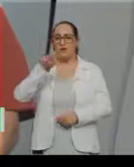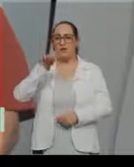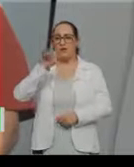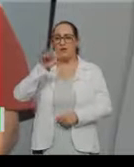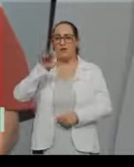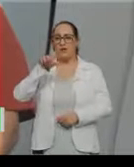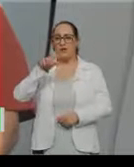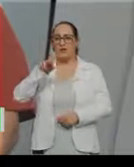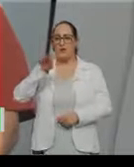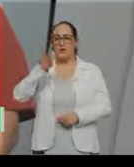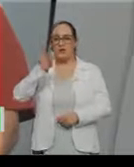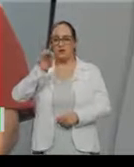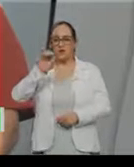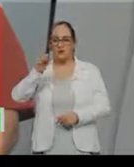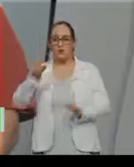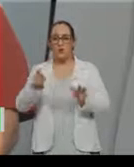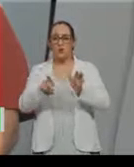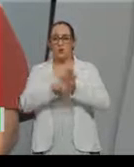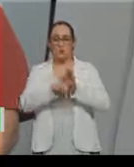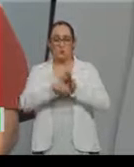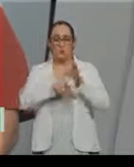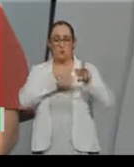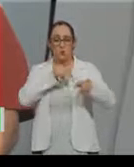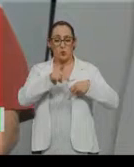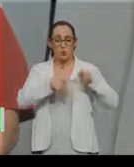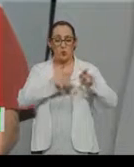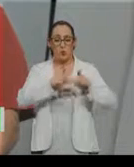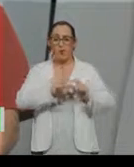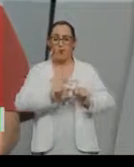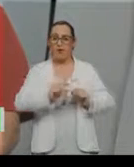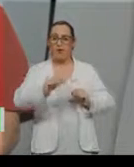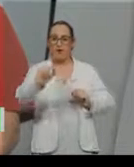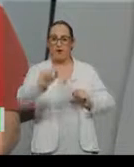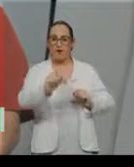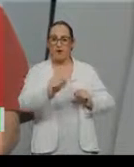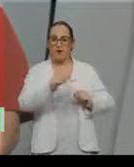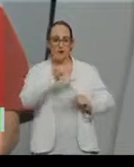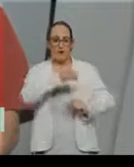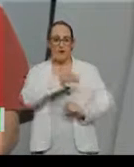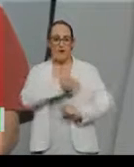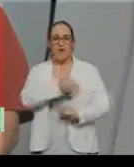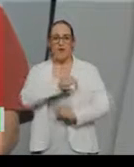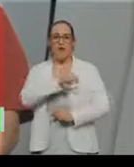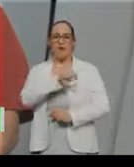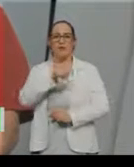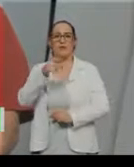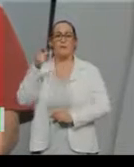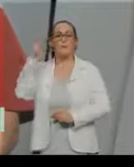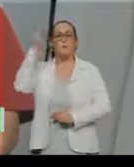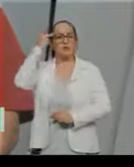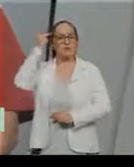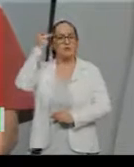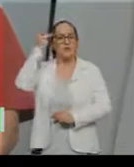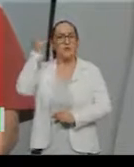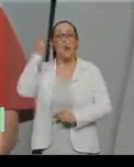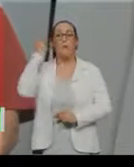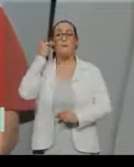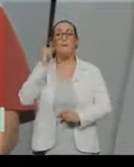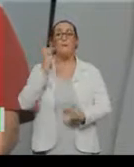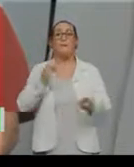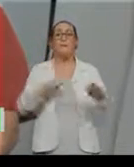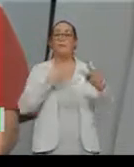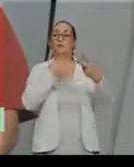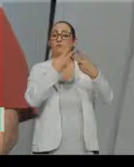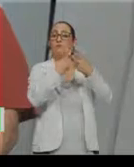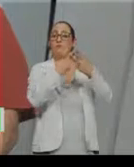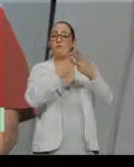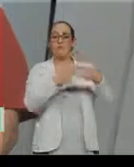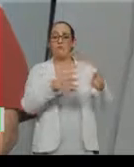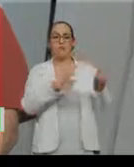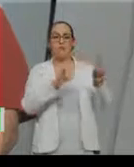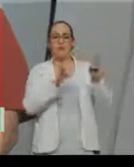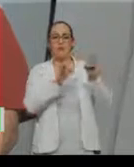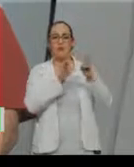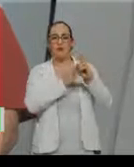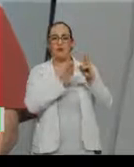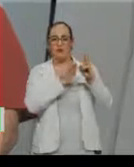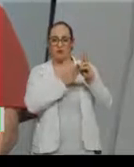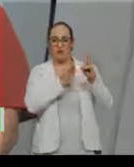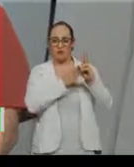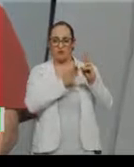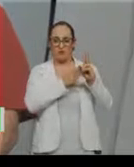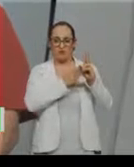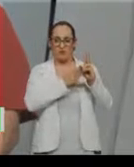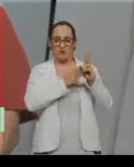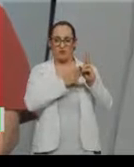São Paulo para aprisionar indígenas. Os bandeirantes tinham a preferência de aprisionar indígenas por solo.